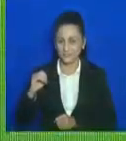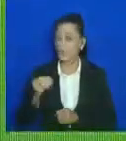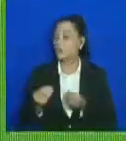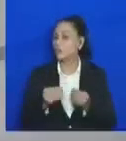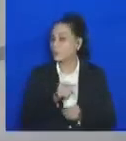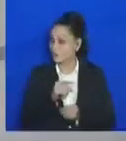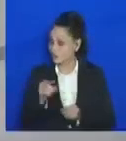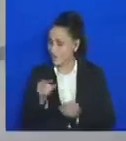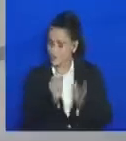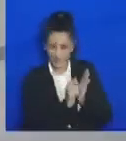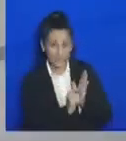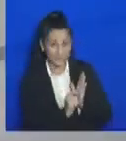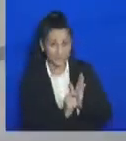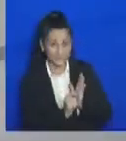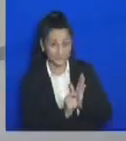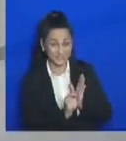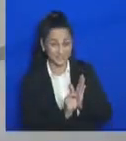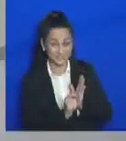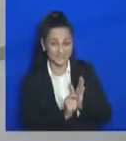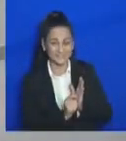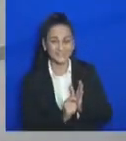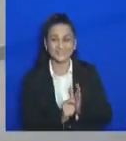Como é que você está indo, hein? Está marcando.